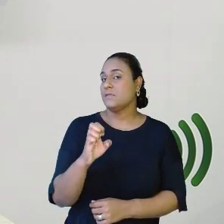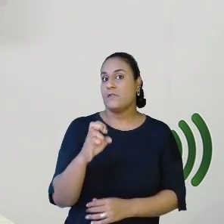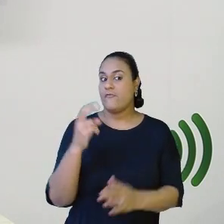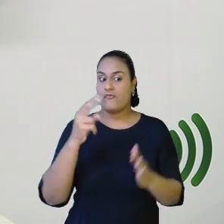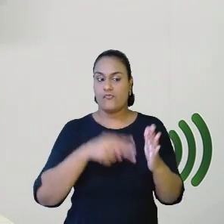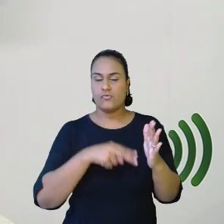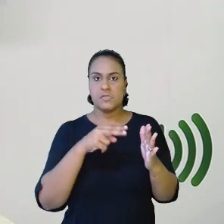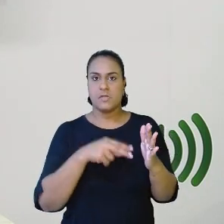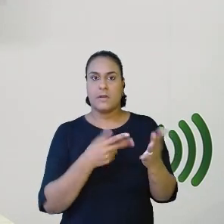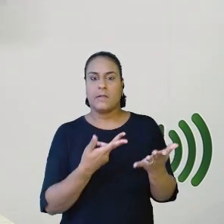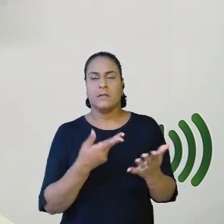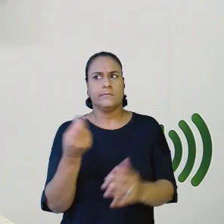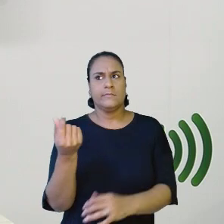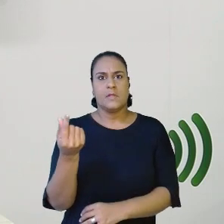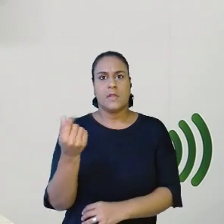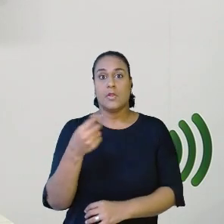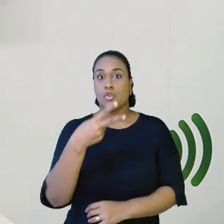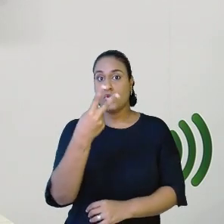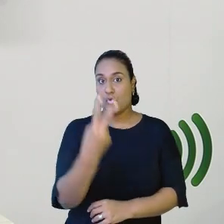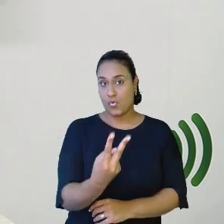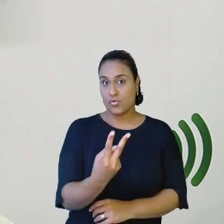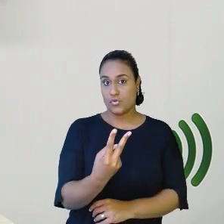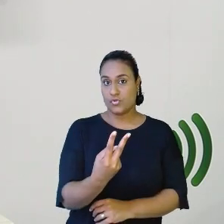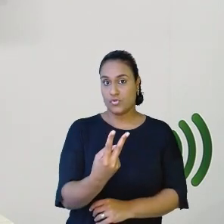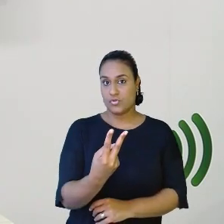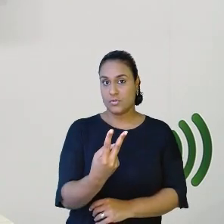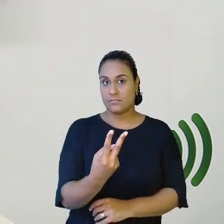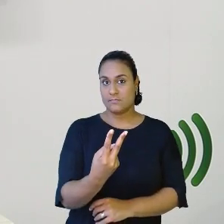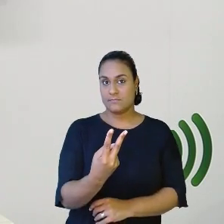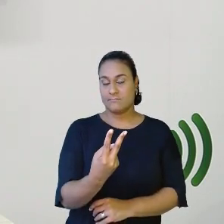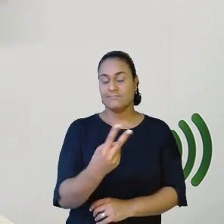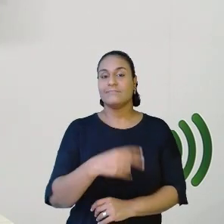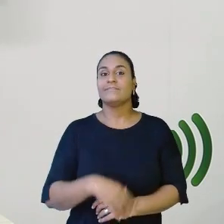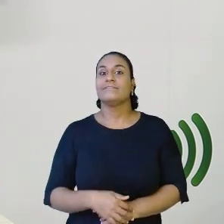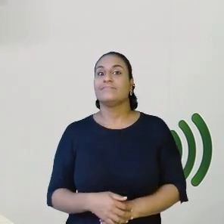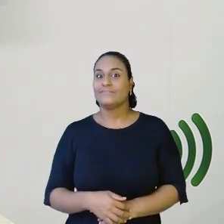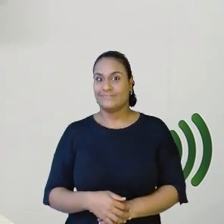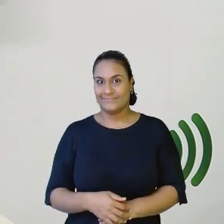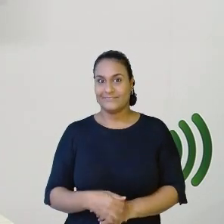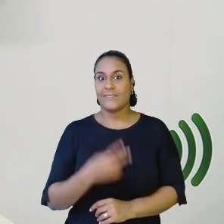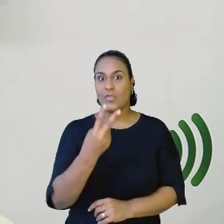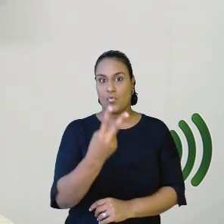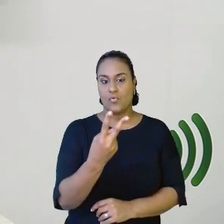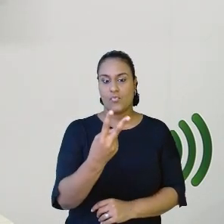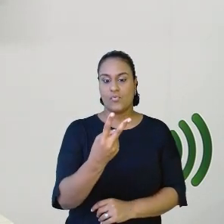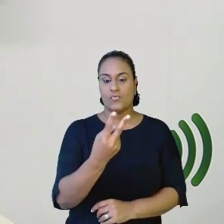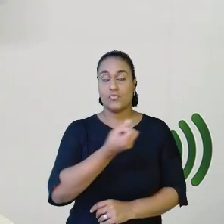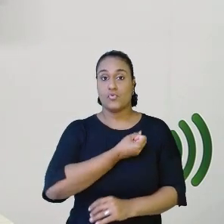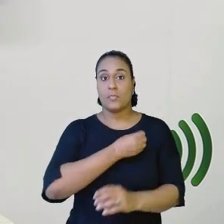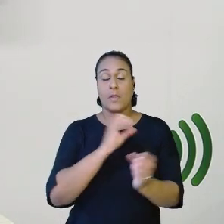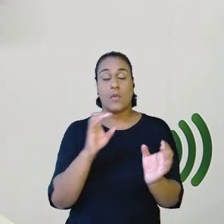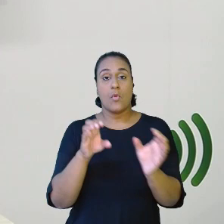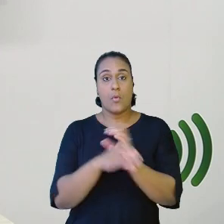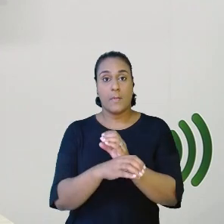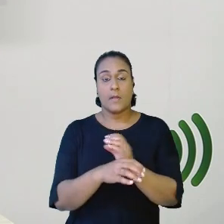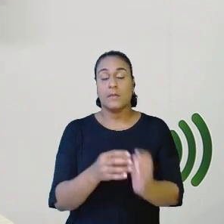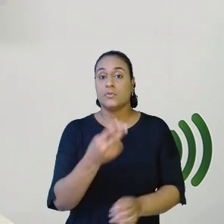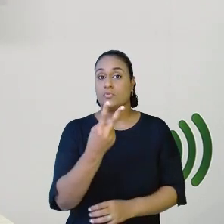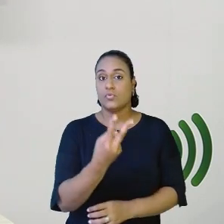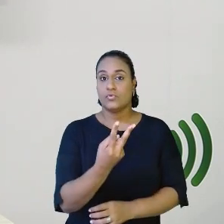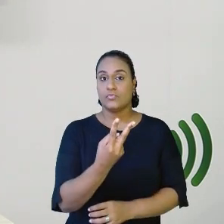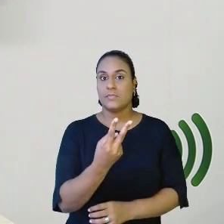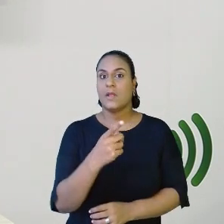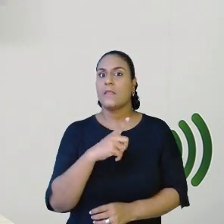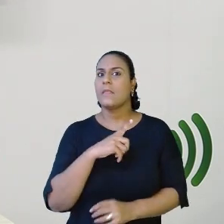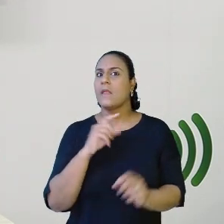ler como dinheiro, então 2 inteiros seria a parte inteira. Em seguida, nós